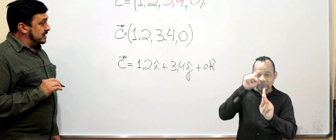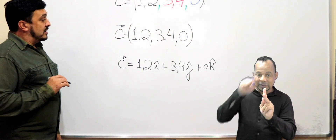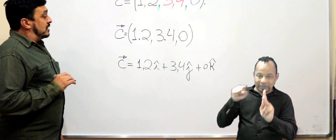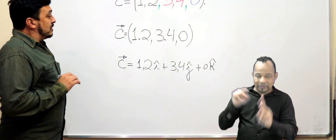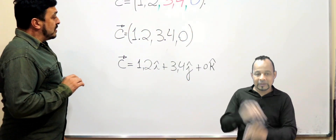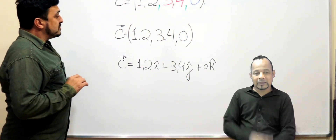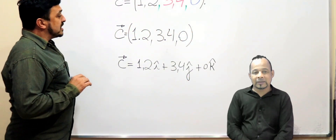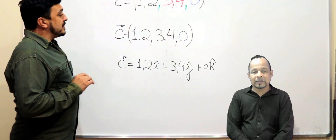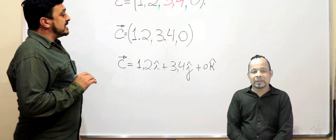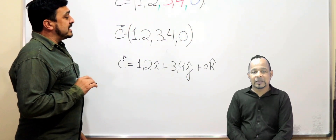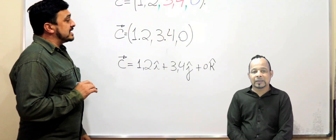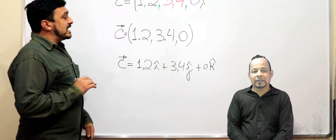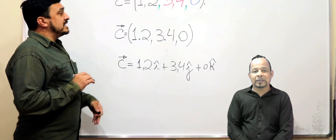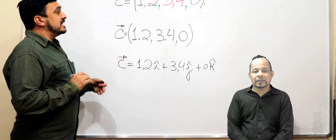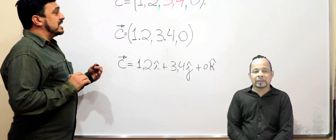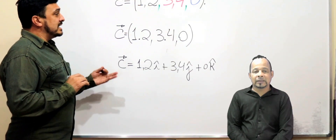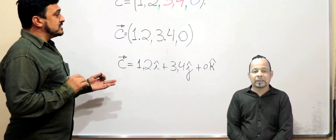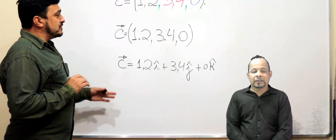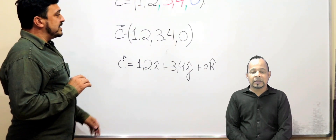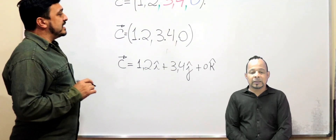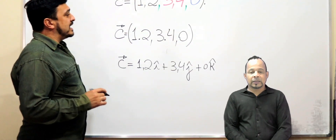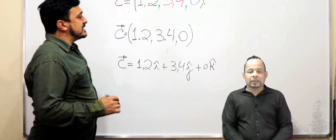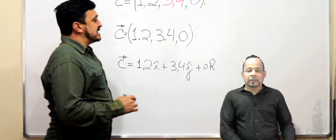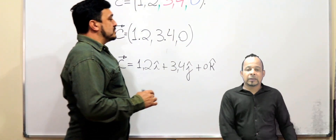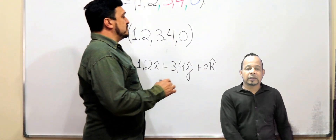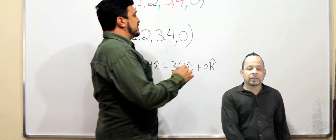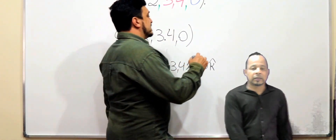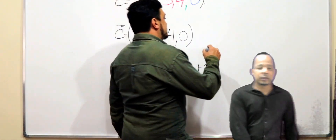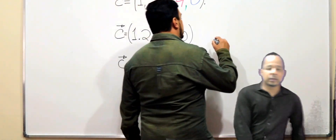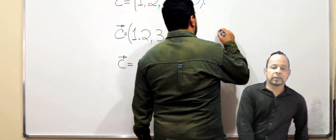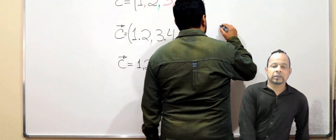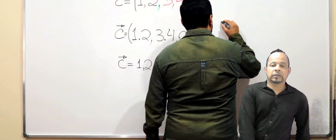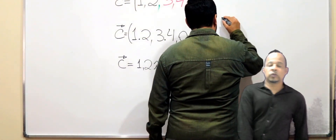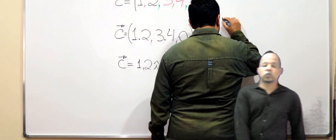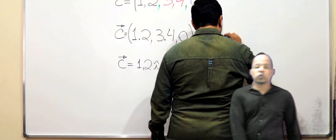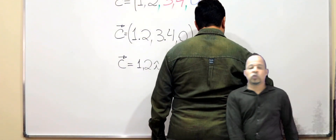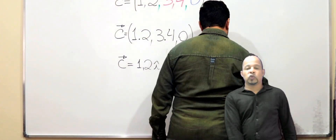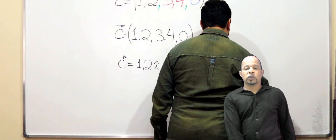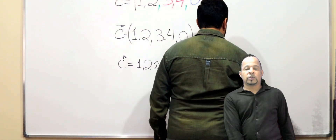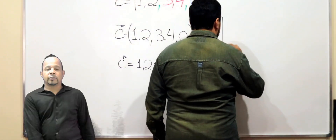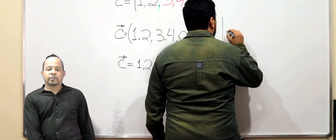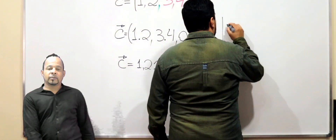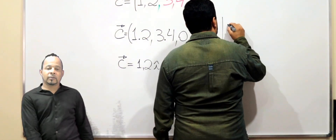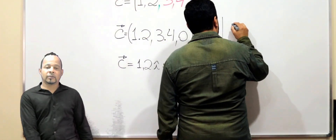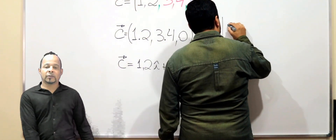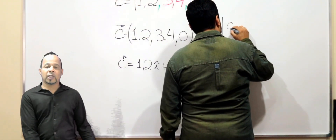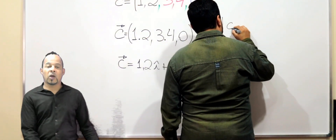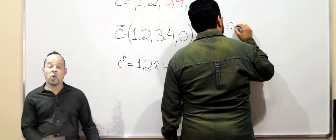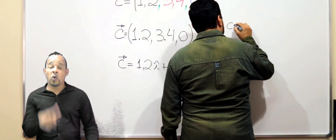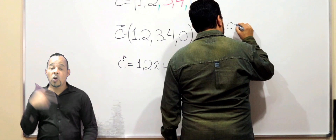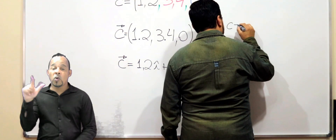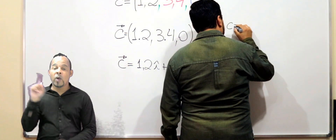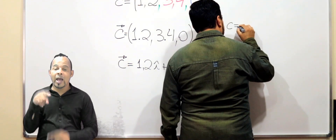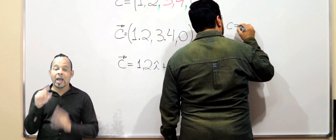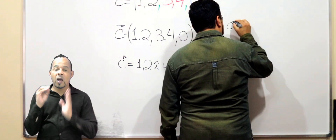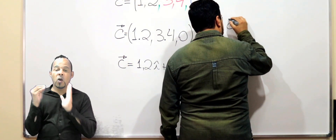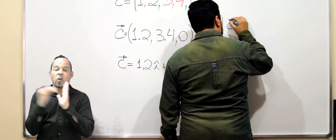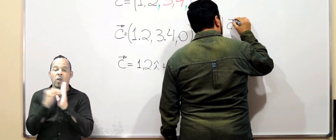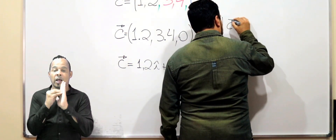Bacana? Outra maneira que ainda resolveria essa dúvida seria escrevermos o vetor